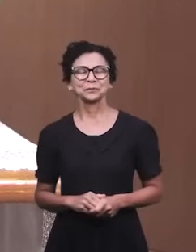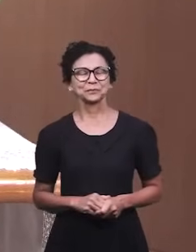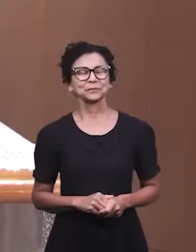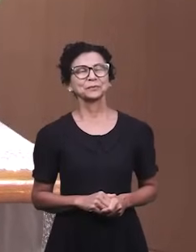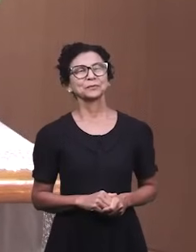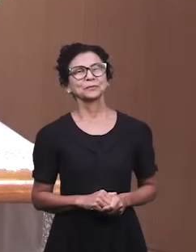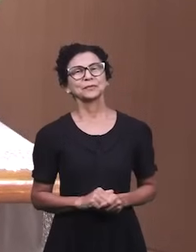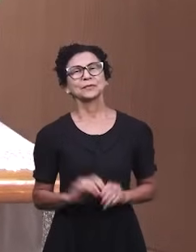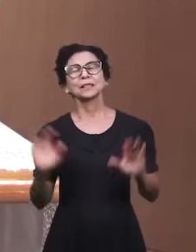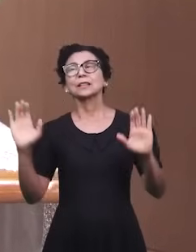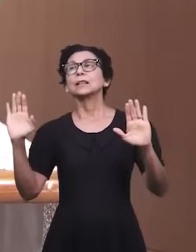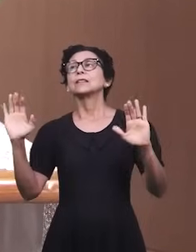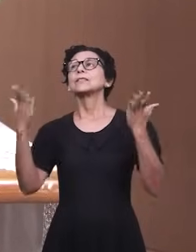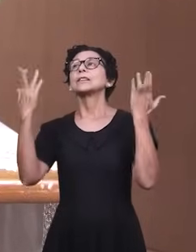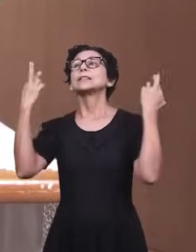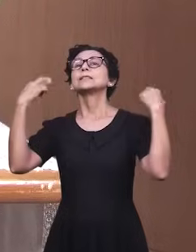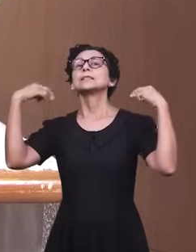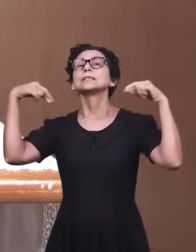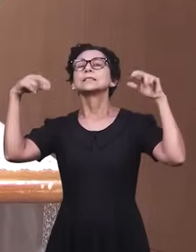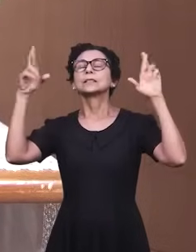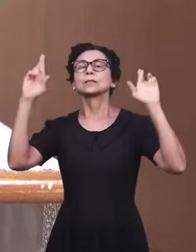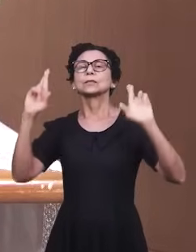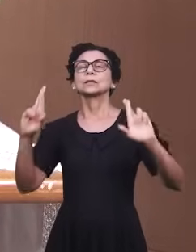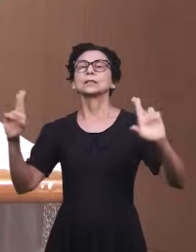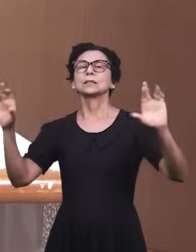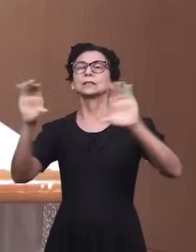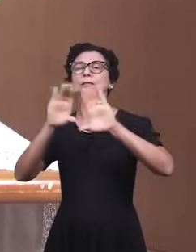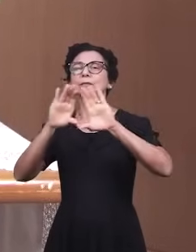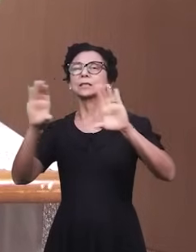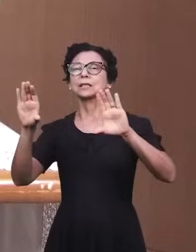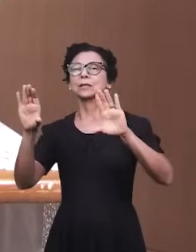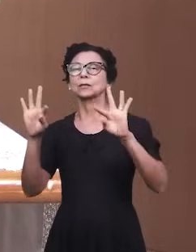sempre. E a Igreja vai cantar aos pés do